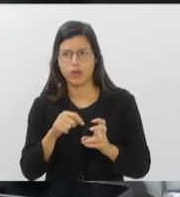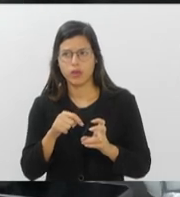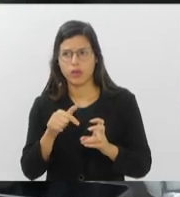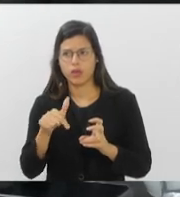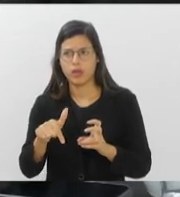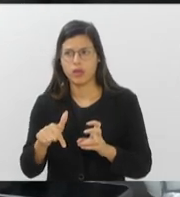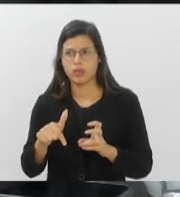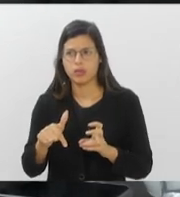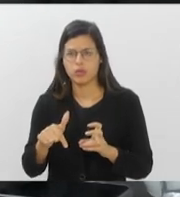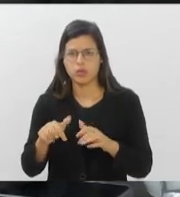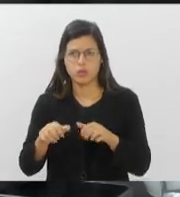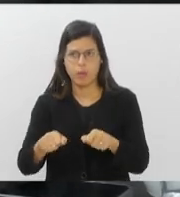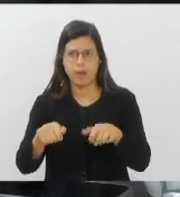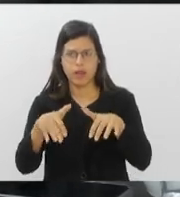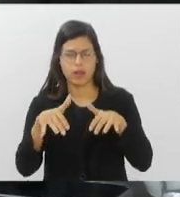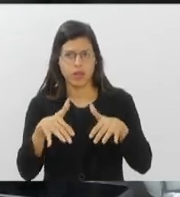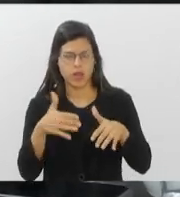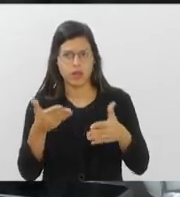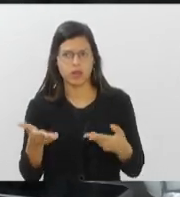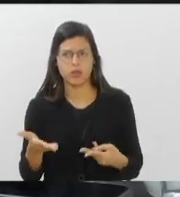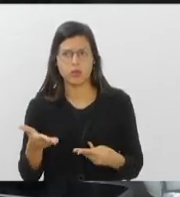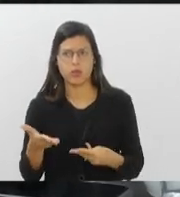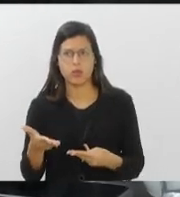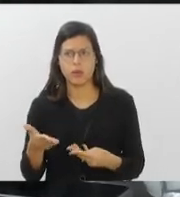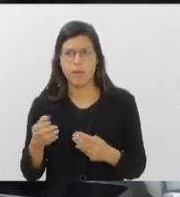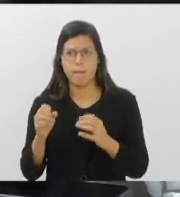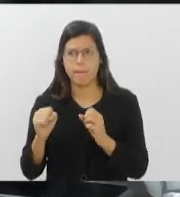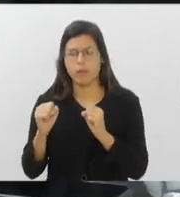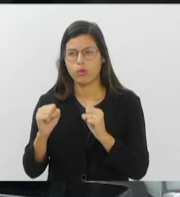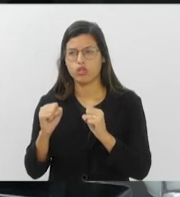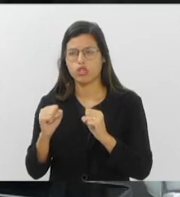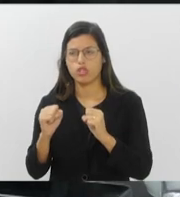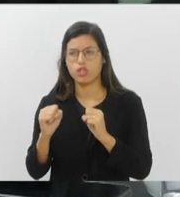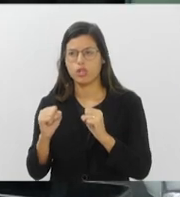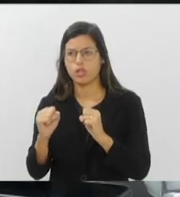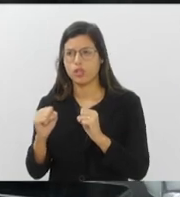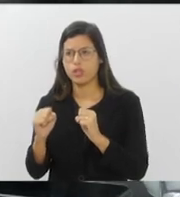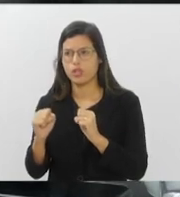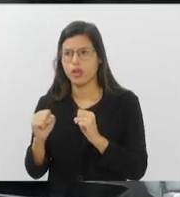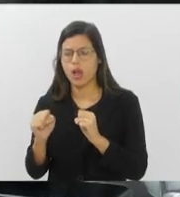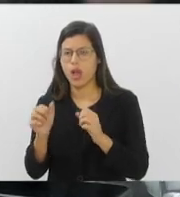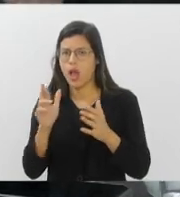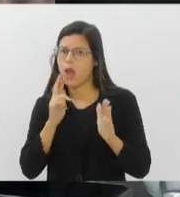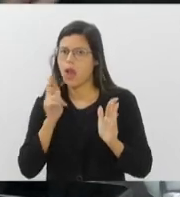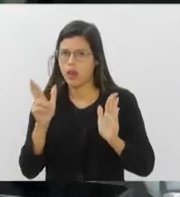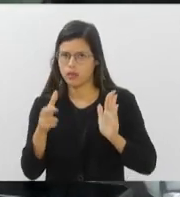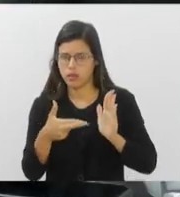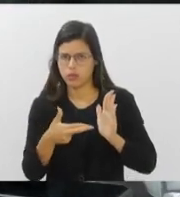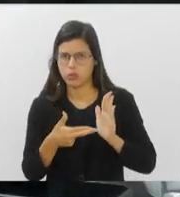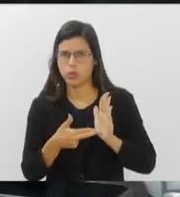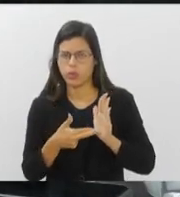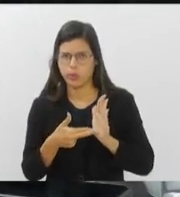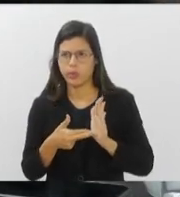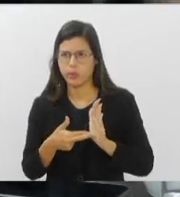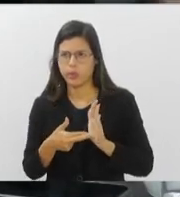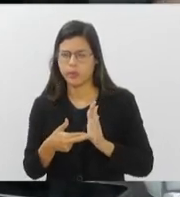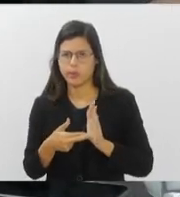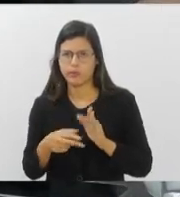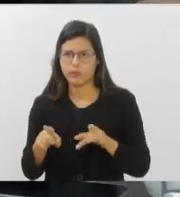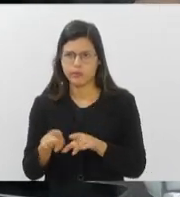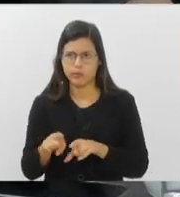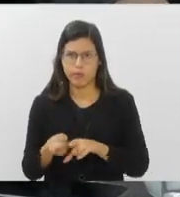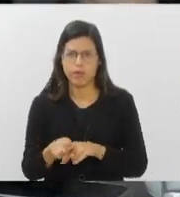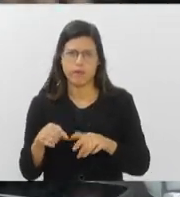se diz no popular, no momento, Vossa Excelência podia ser designado relator e já promover a emenda, porque